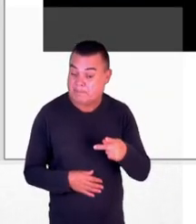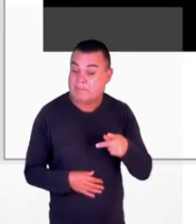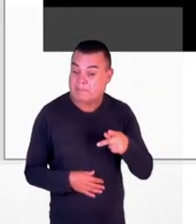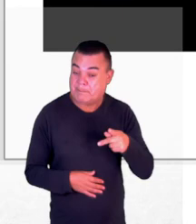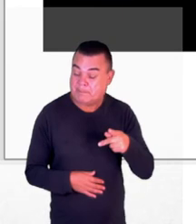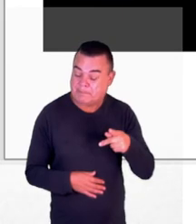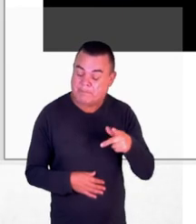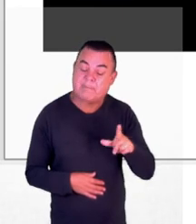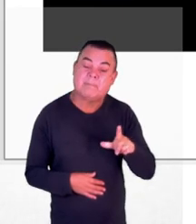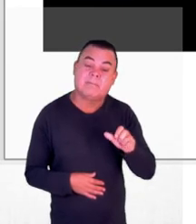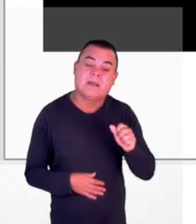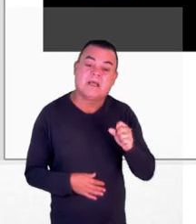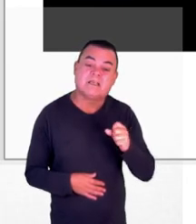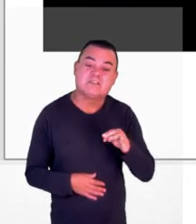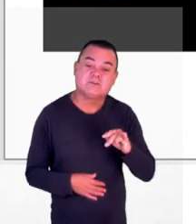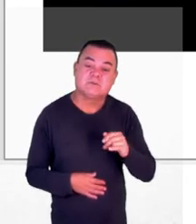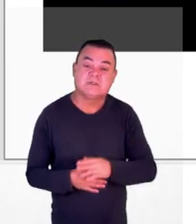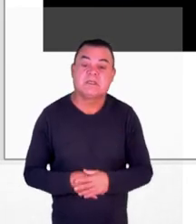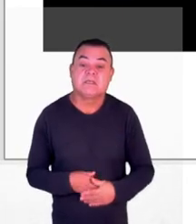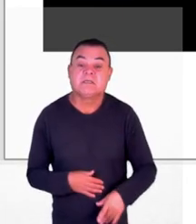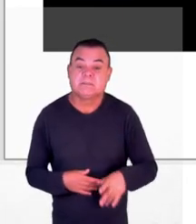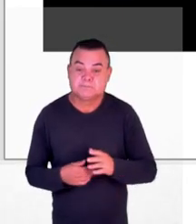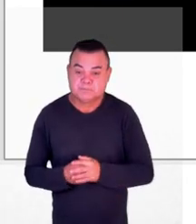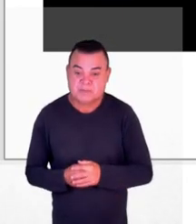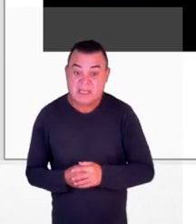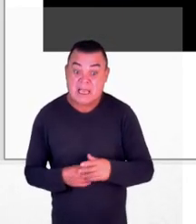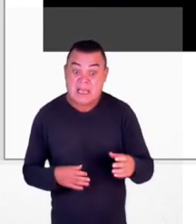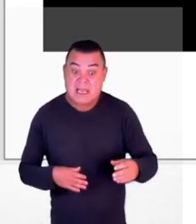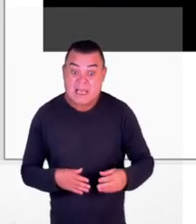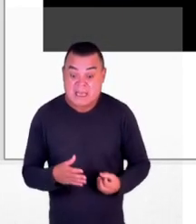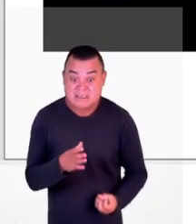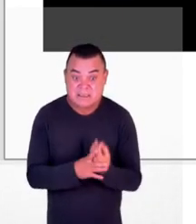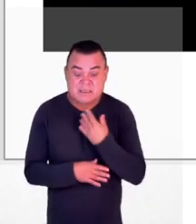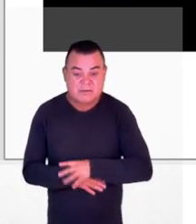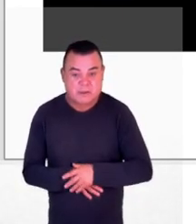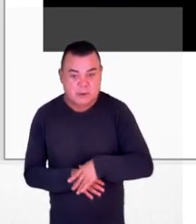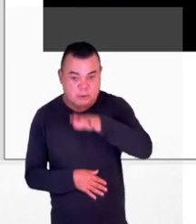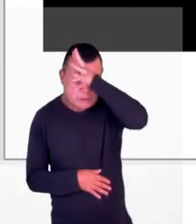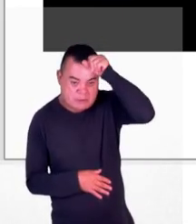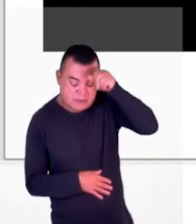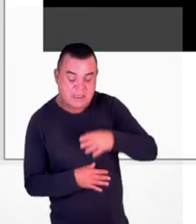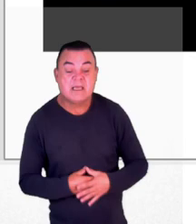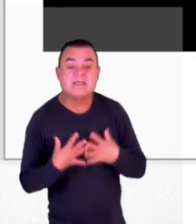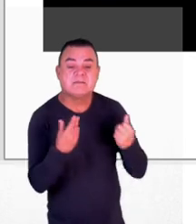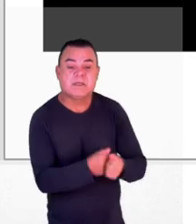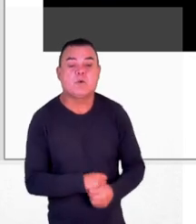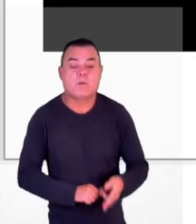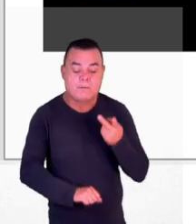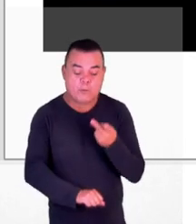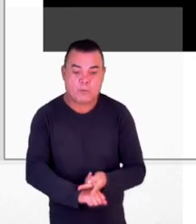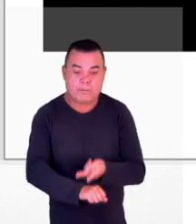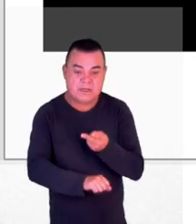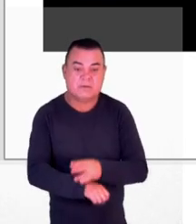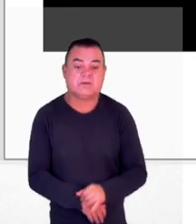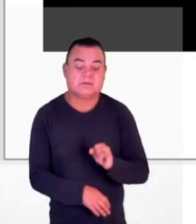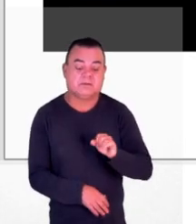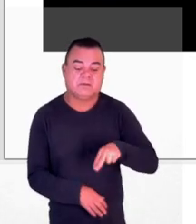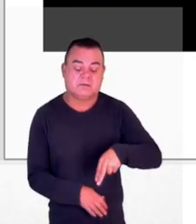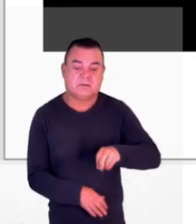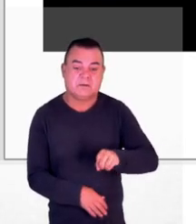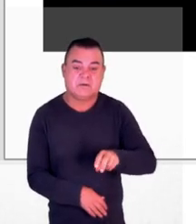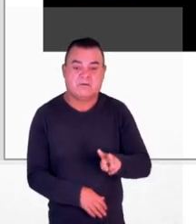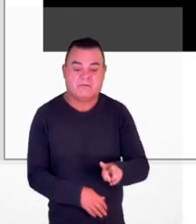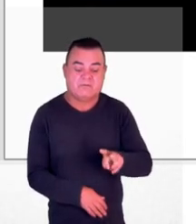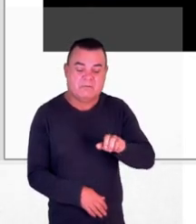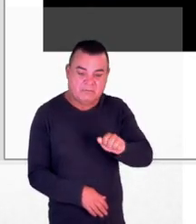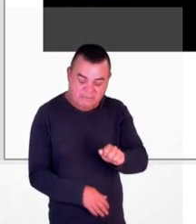essa iniciativa do Amazonas que é a catrapo ganhou esse prêmio Inovar né prêmio da da justiça e no mesmo